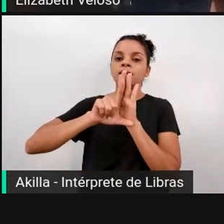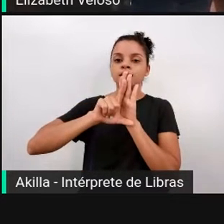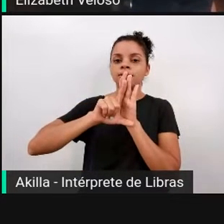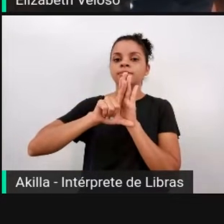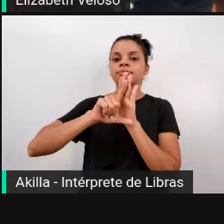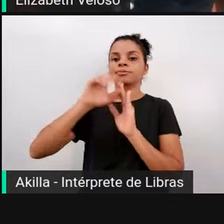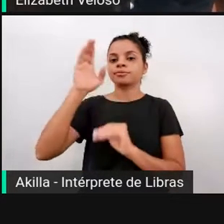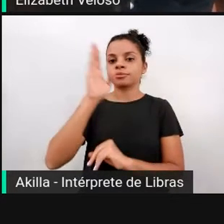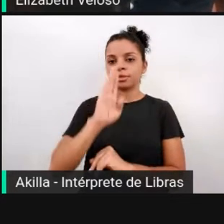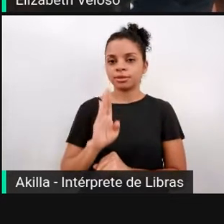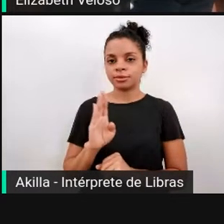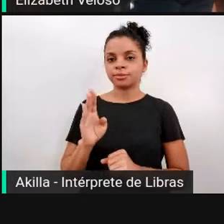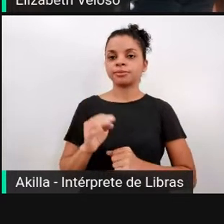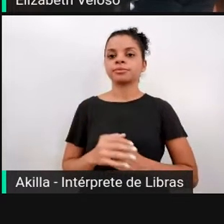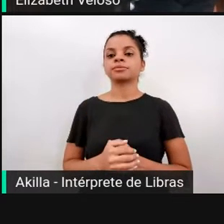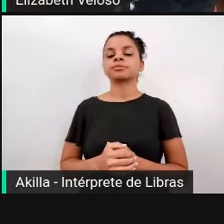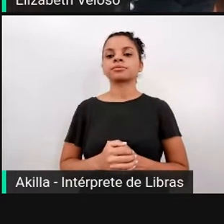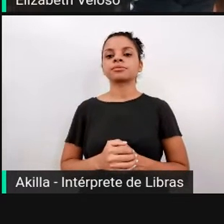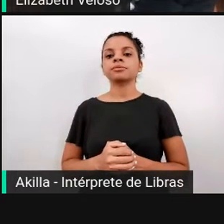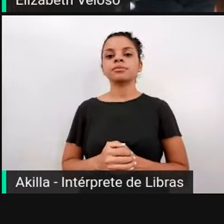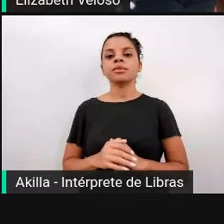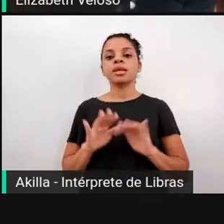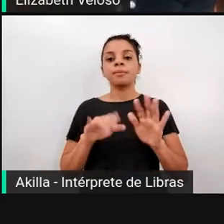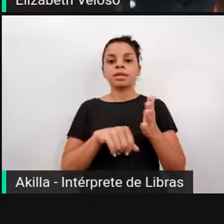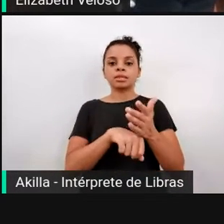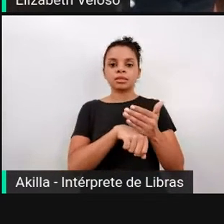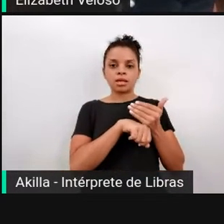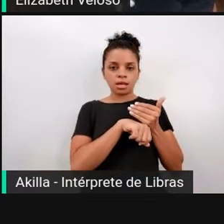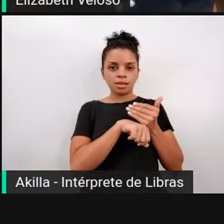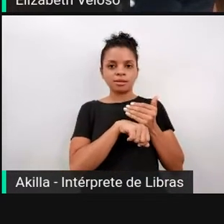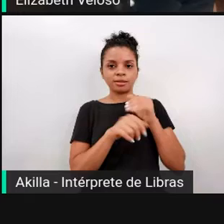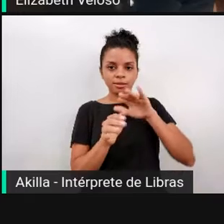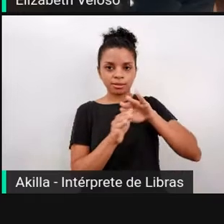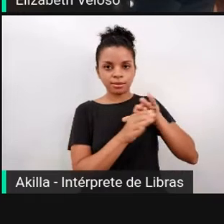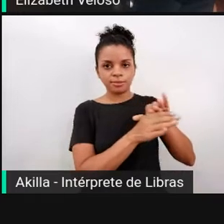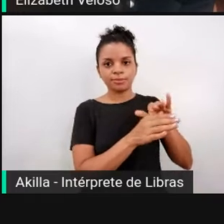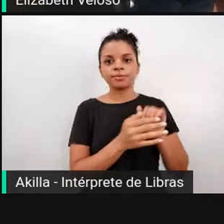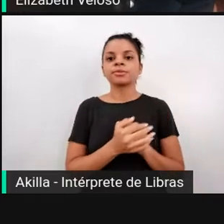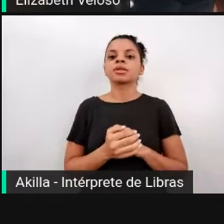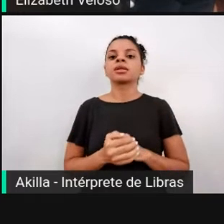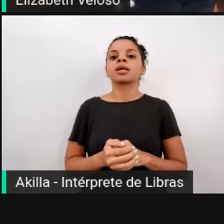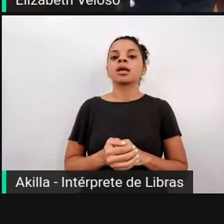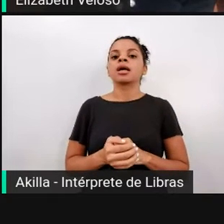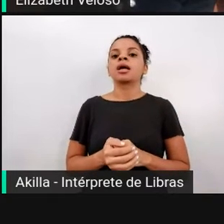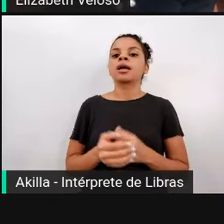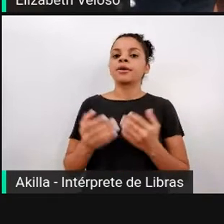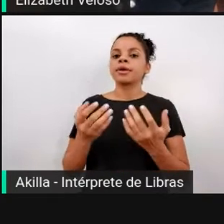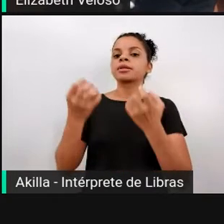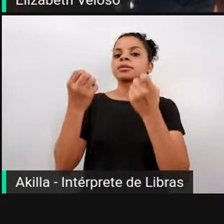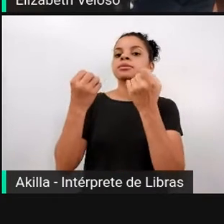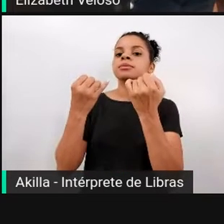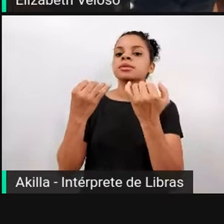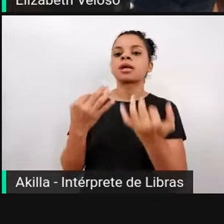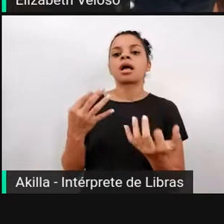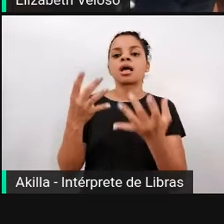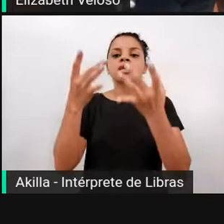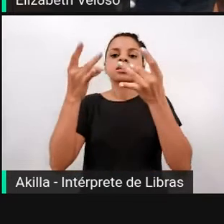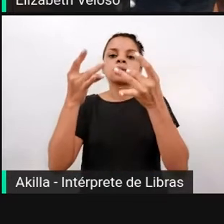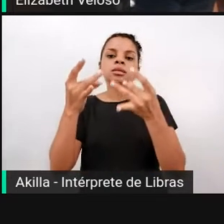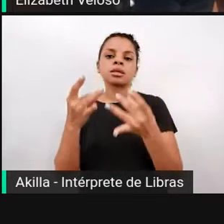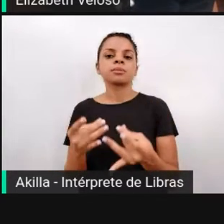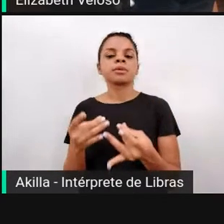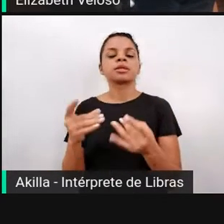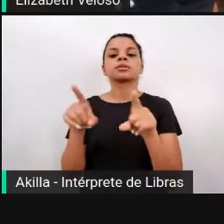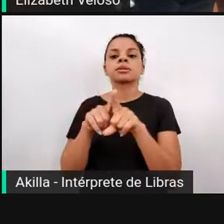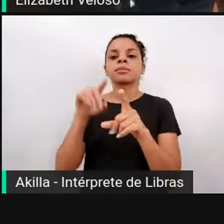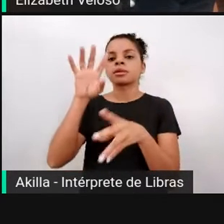Eu gostaria, antes de tudo, de entrar na pesquisa e no detalhamento e um pouquinho nas conclusões. É claro que a gente não vai poder antecipar